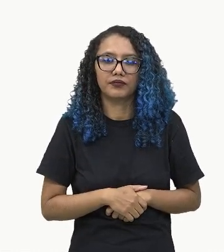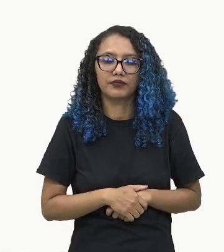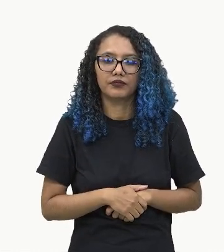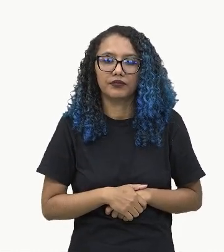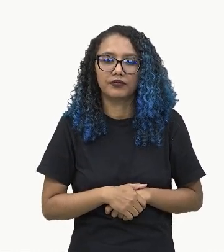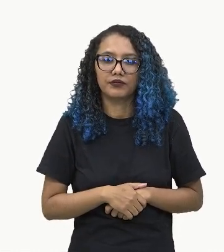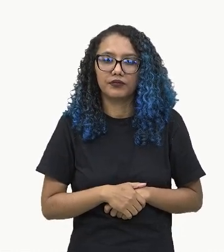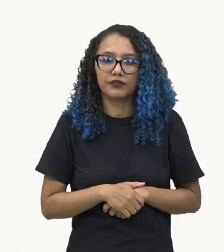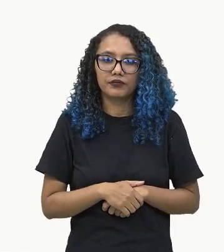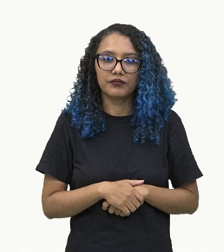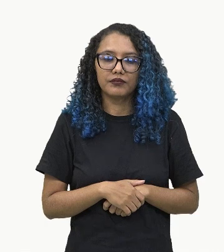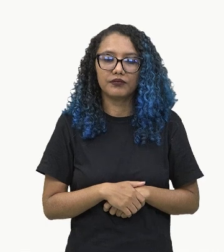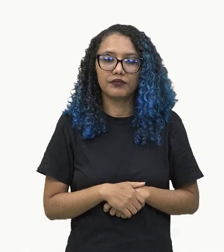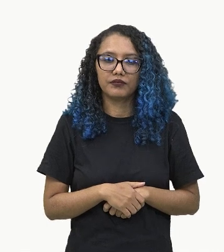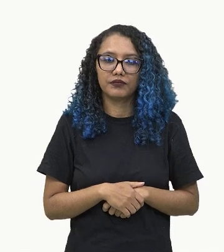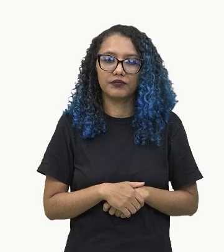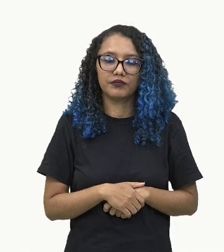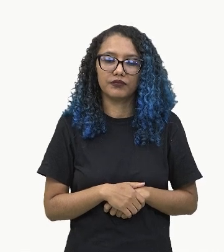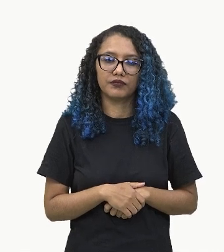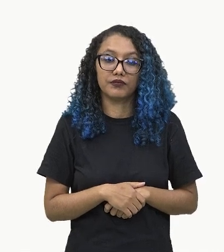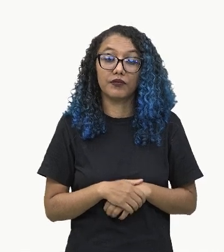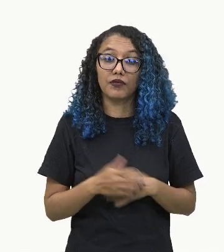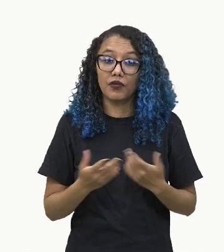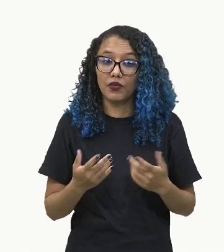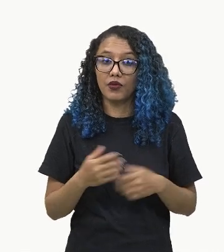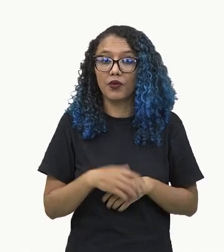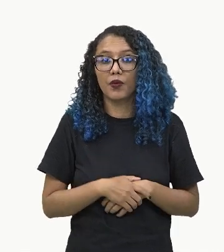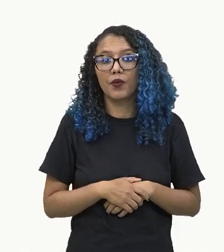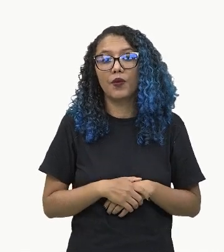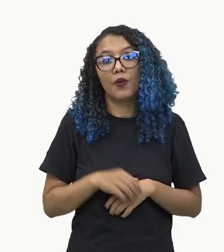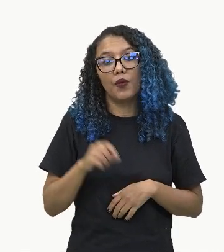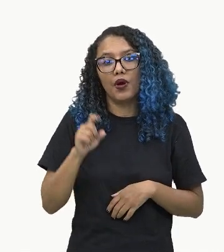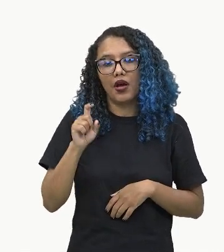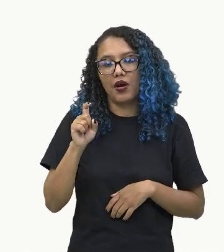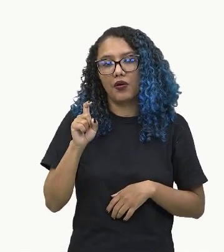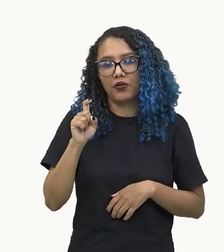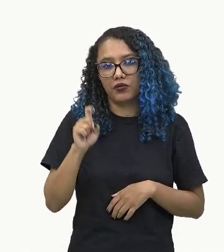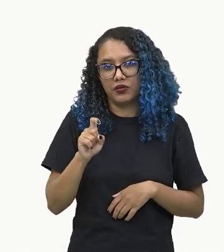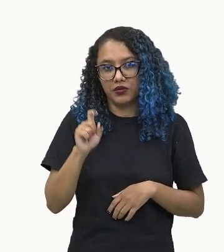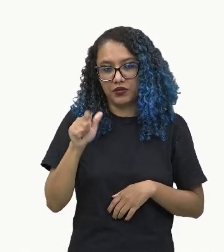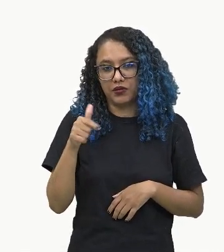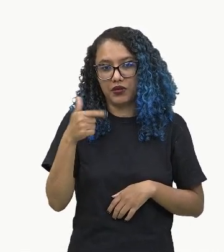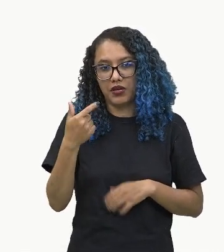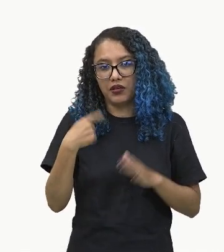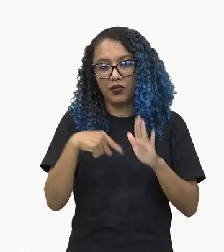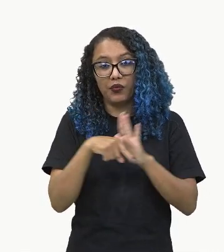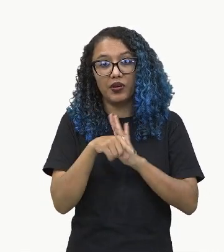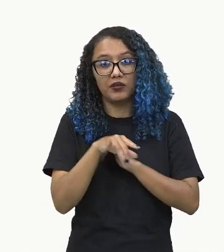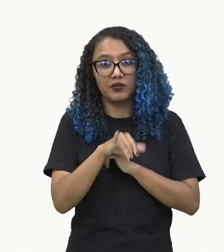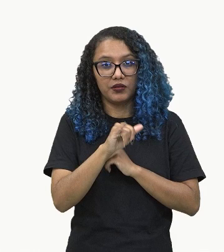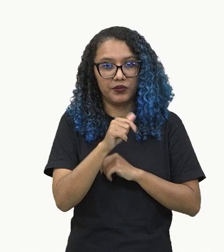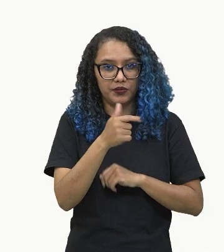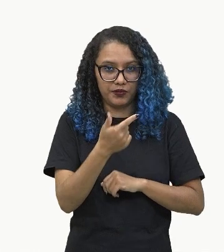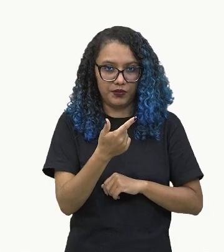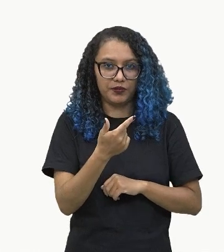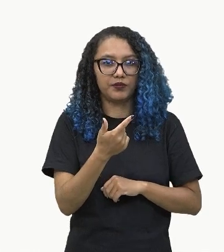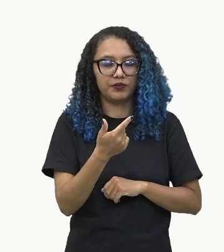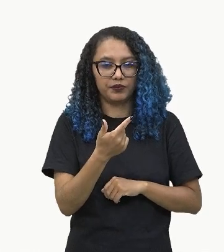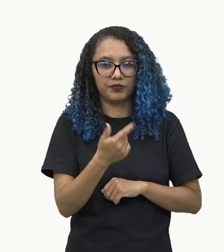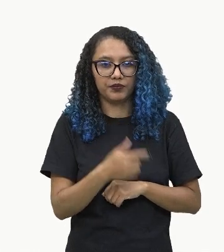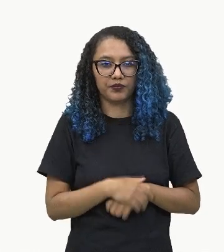x, certo? Meu quadrado de lado x, menos o meu quadrado de lado